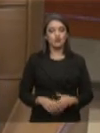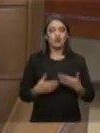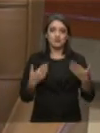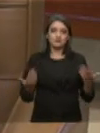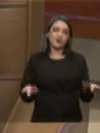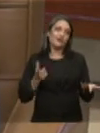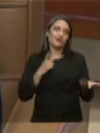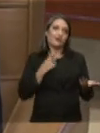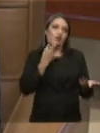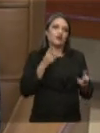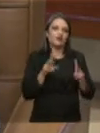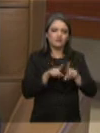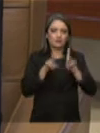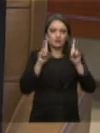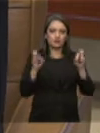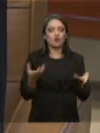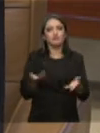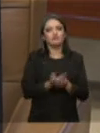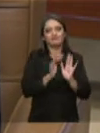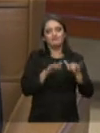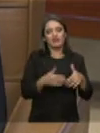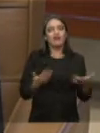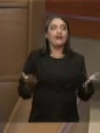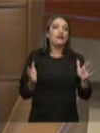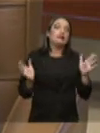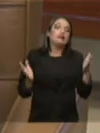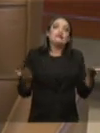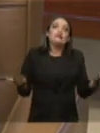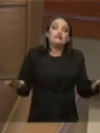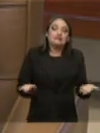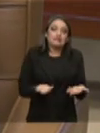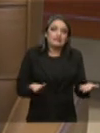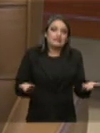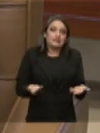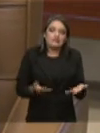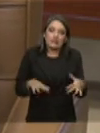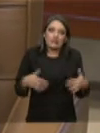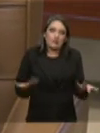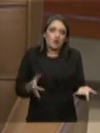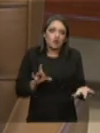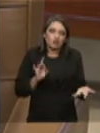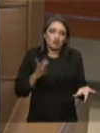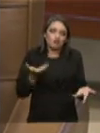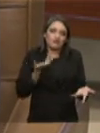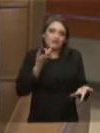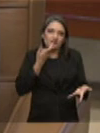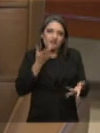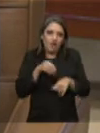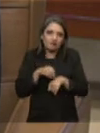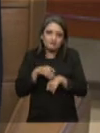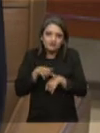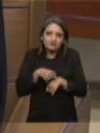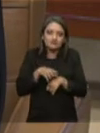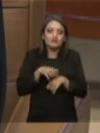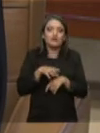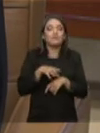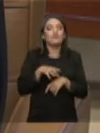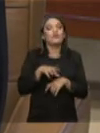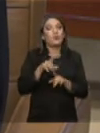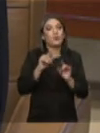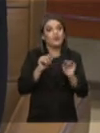Mas, presidente, que eu gostaria só de fazer esse registro para dizer que, de